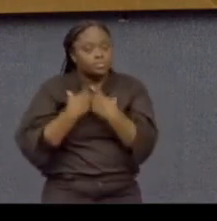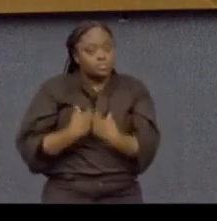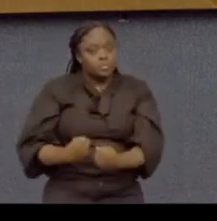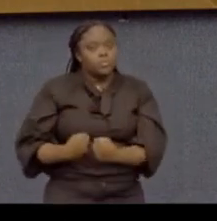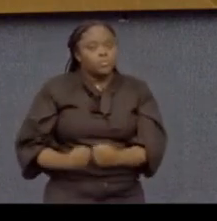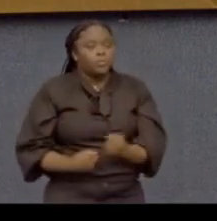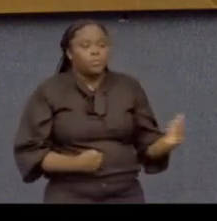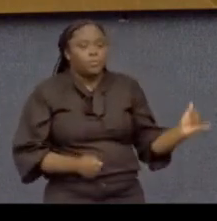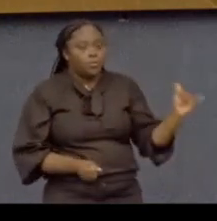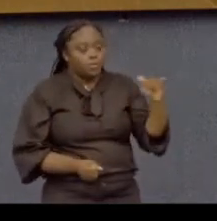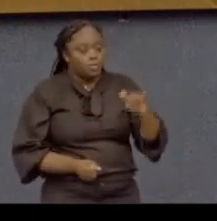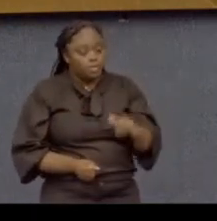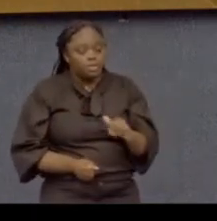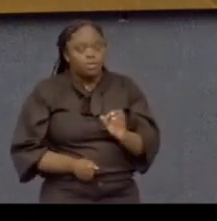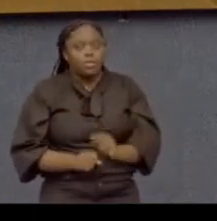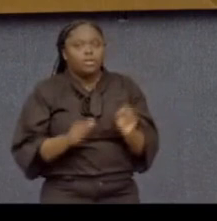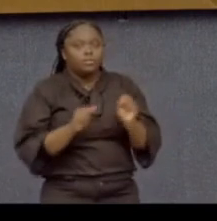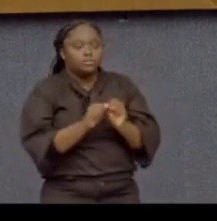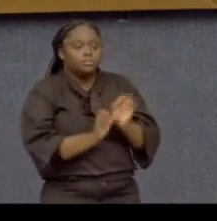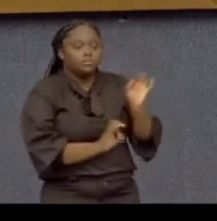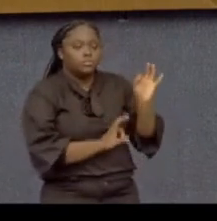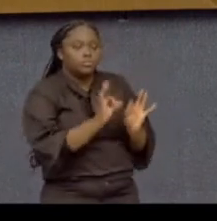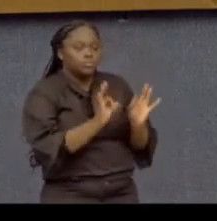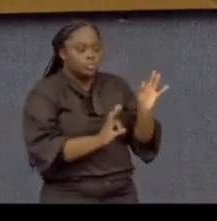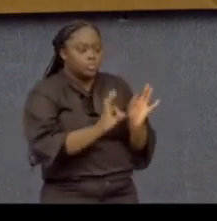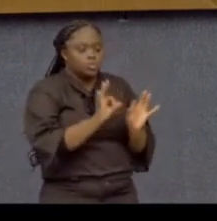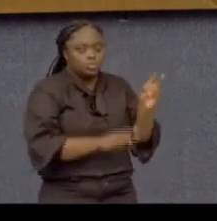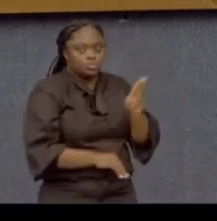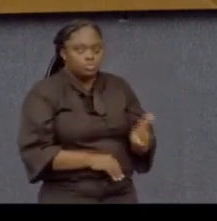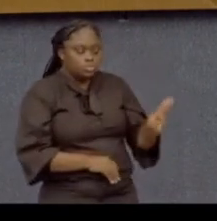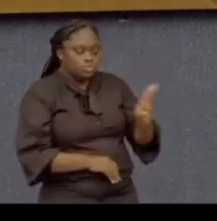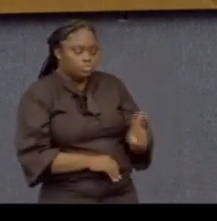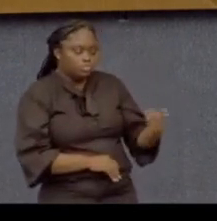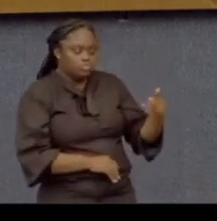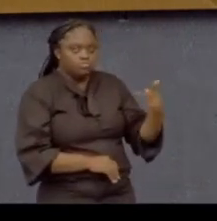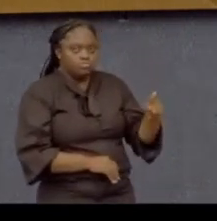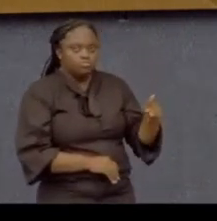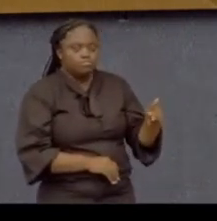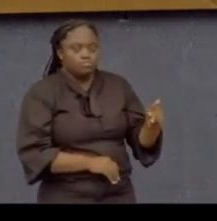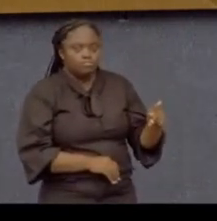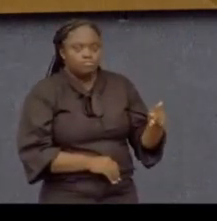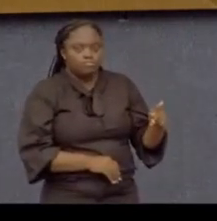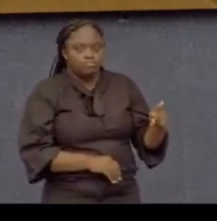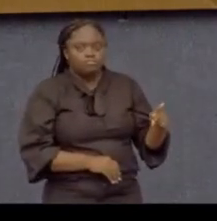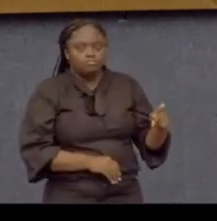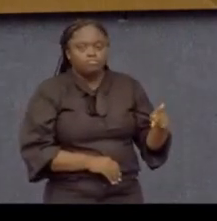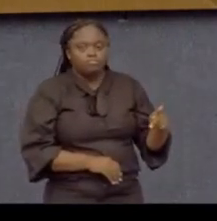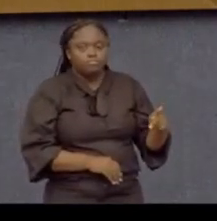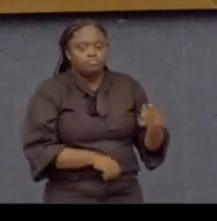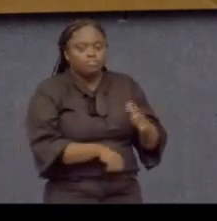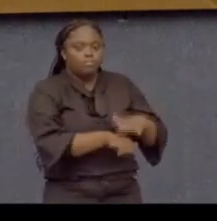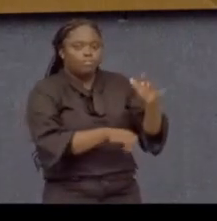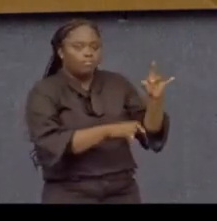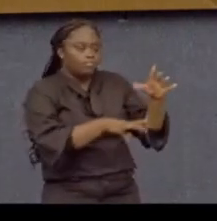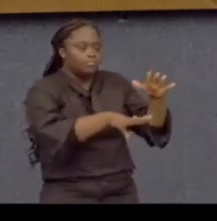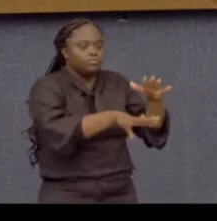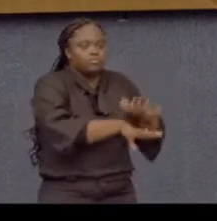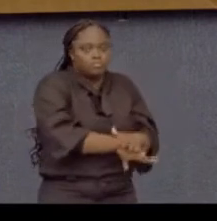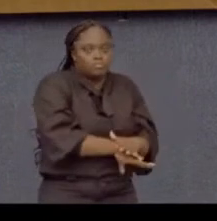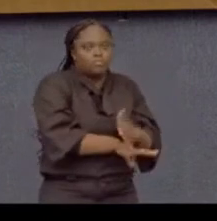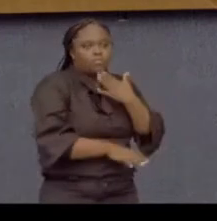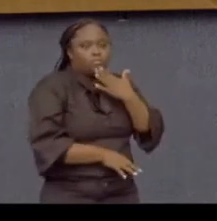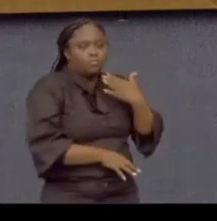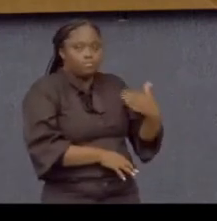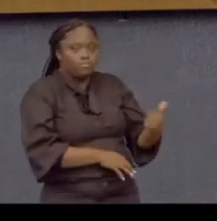o aeroporto, fazer um projeto de utilização dele mais eficiente, mais